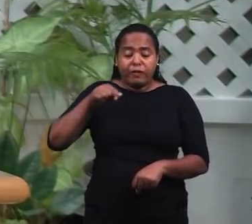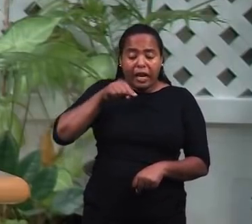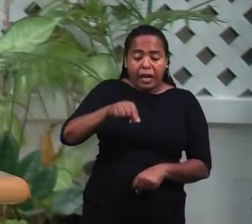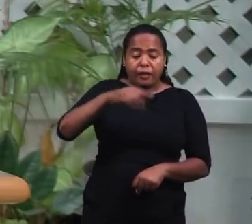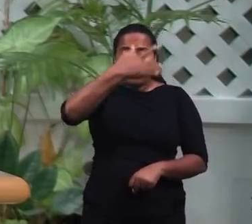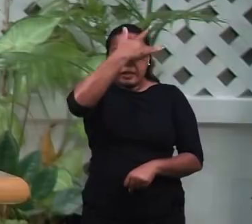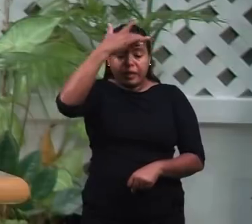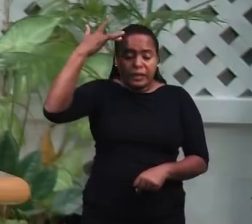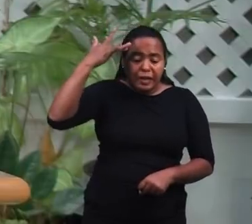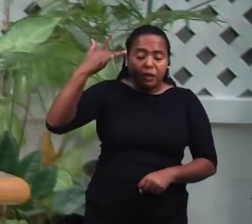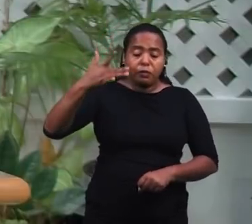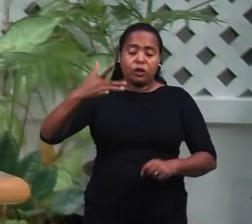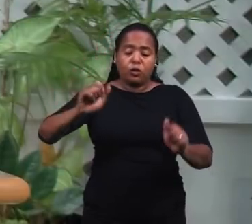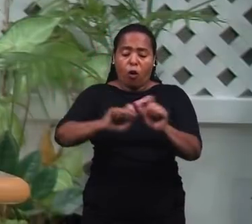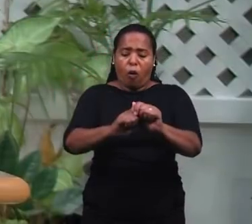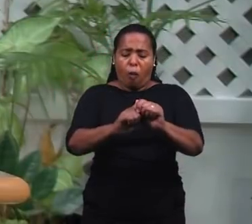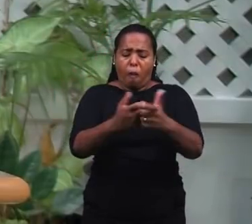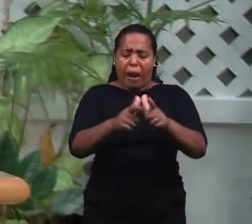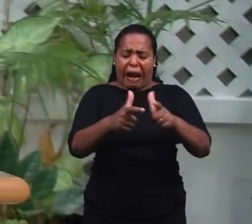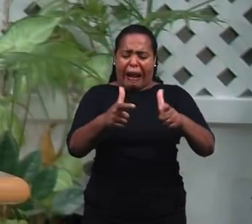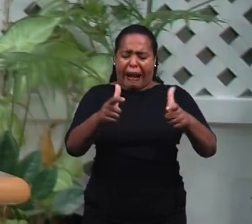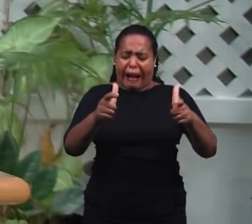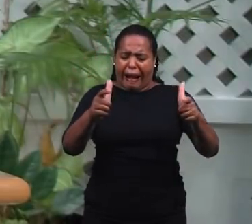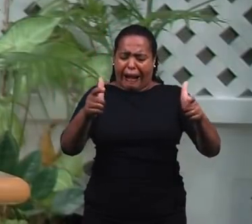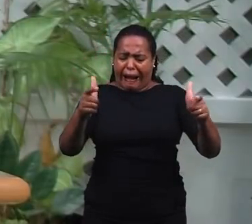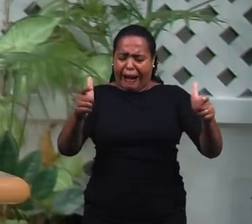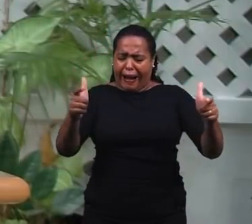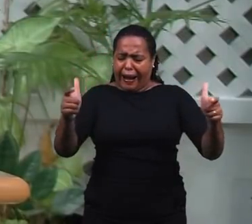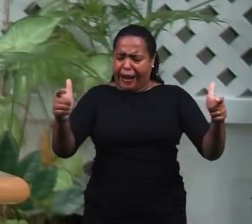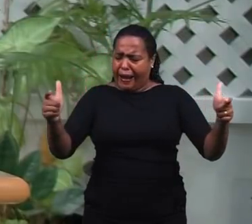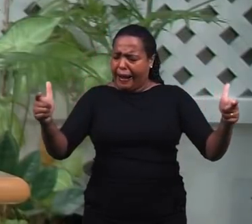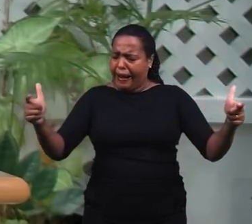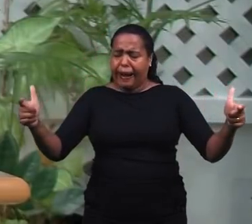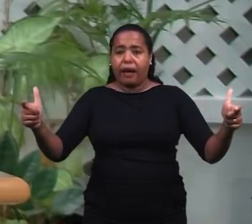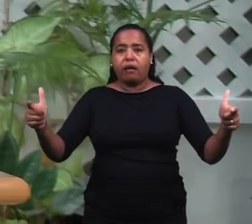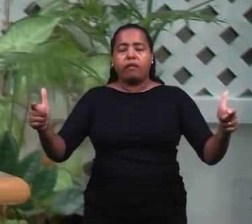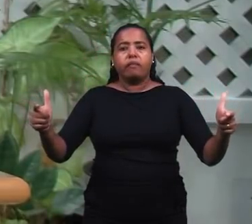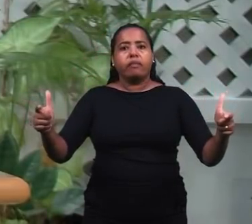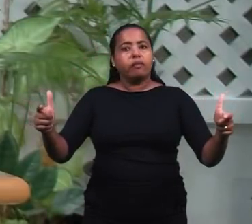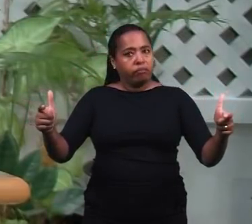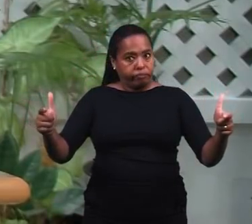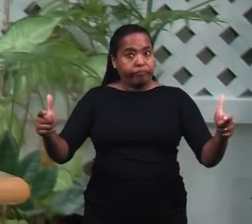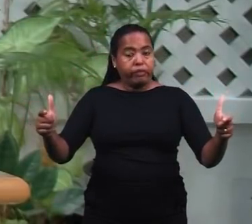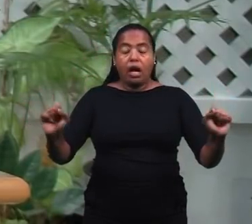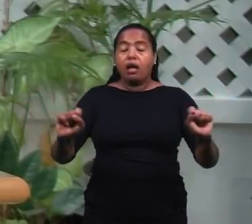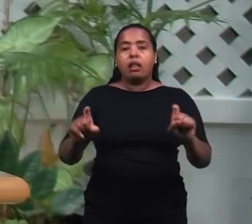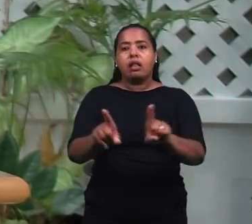de habitantes e o uso indiscriminado